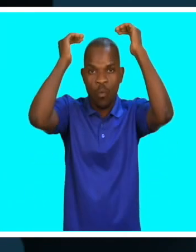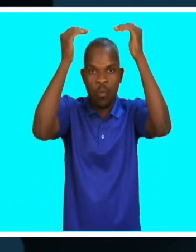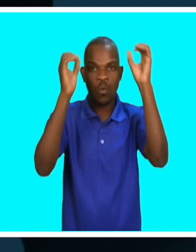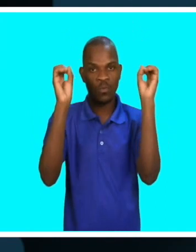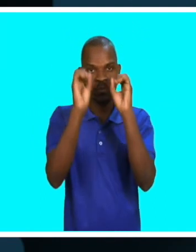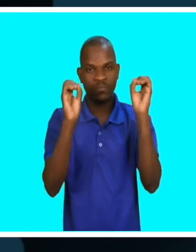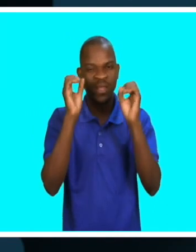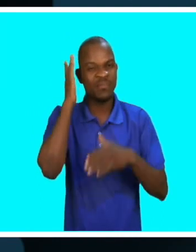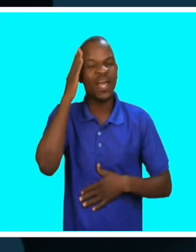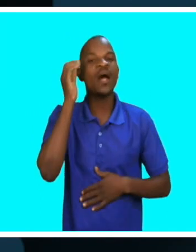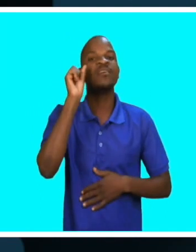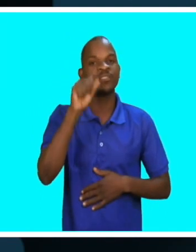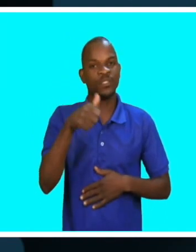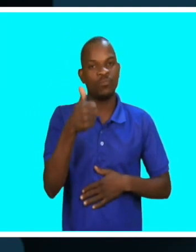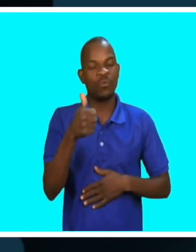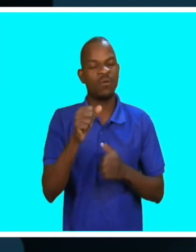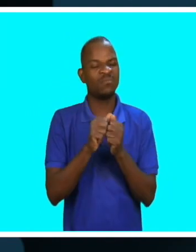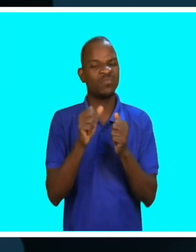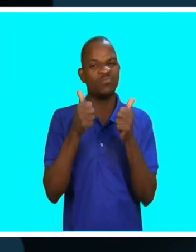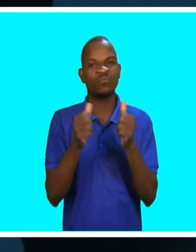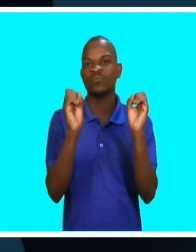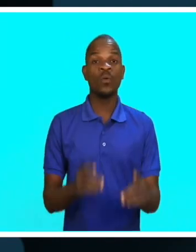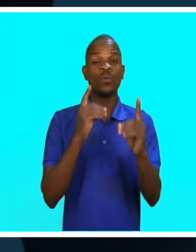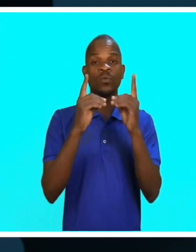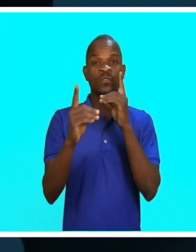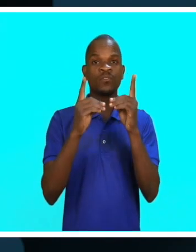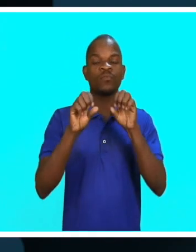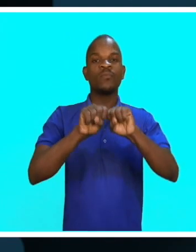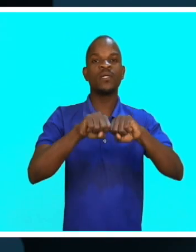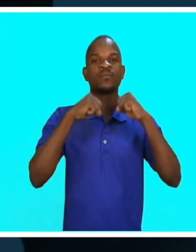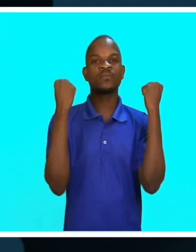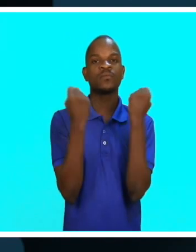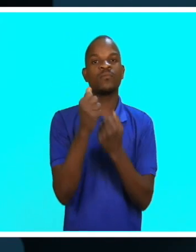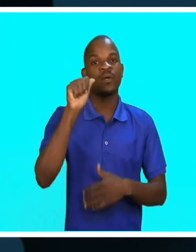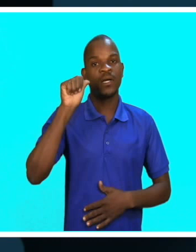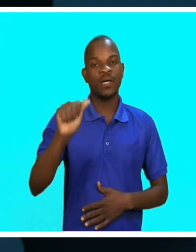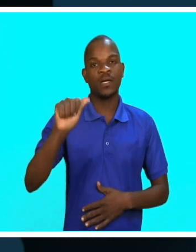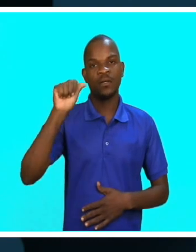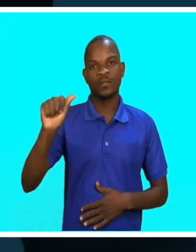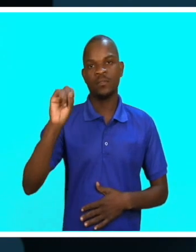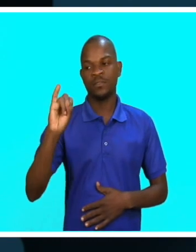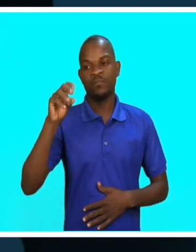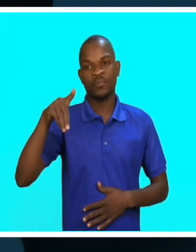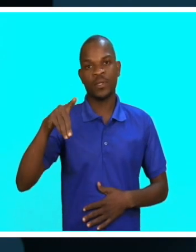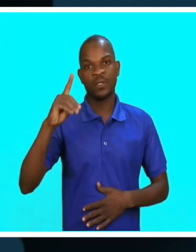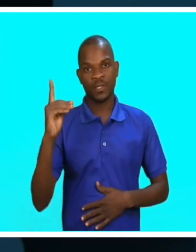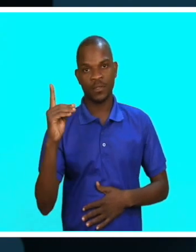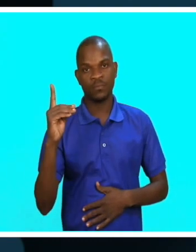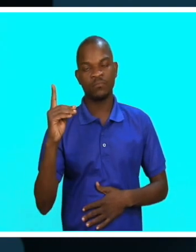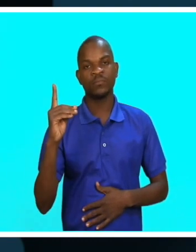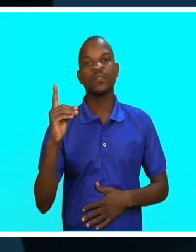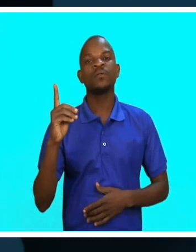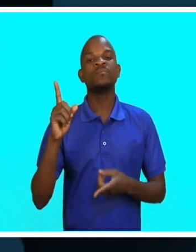parece ser a solução quando é sofrimento. O diretor executivo da Associação AeroClobo para a